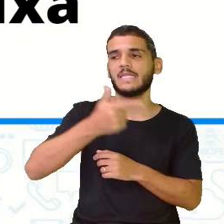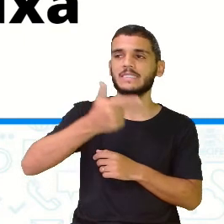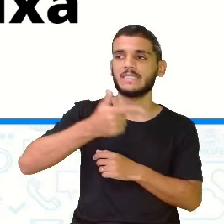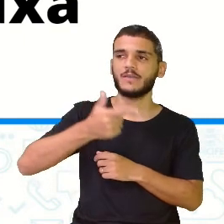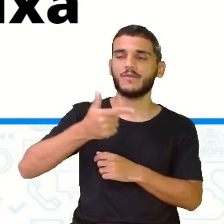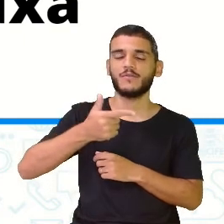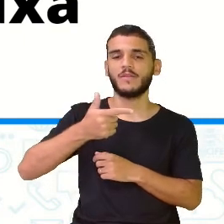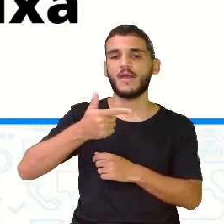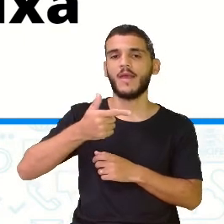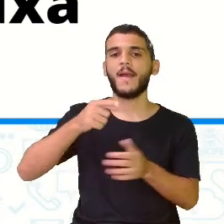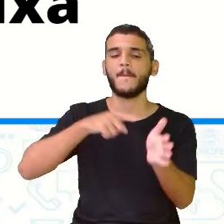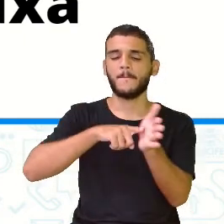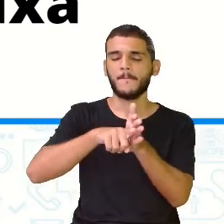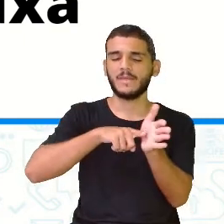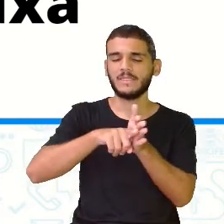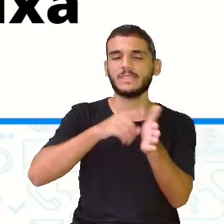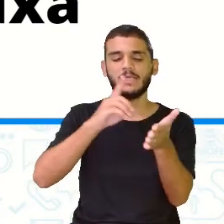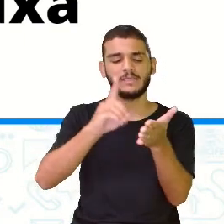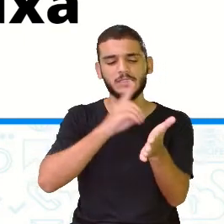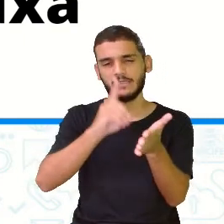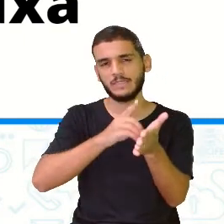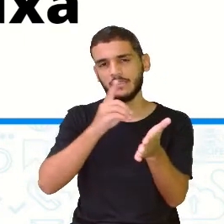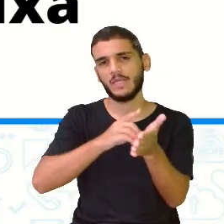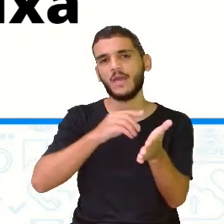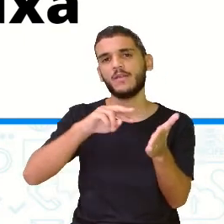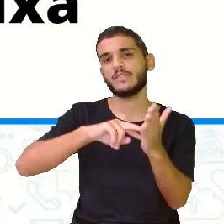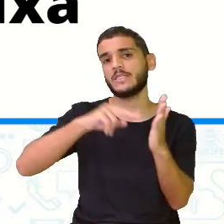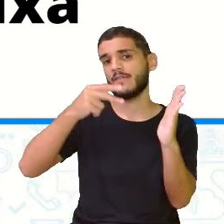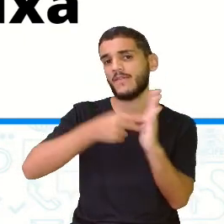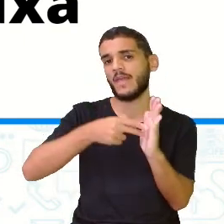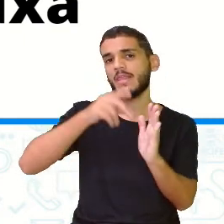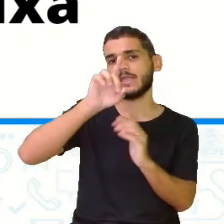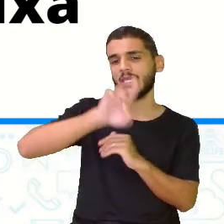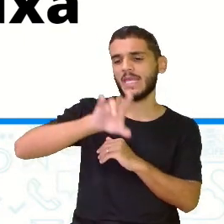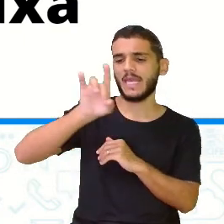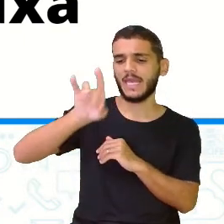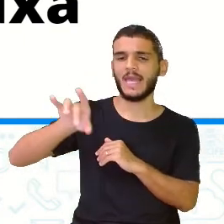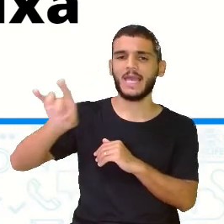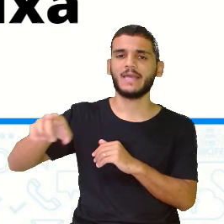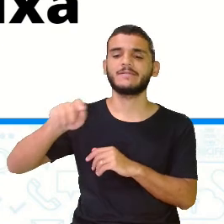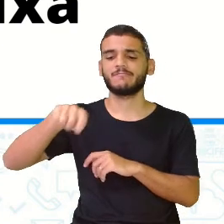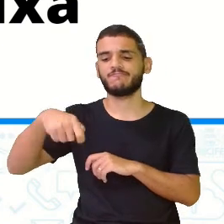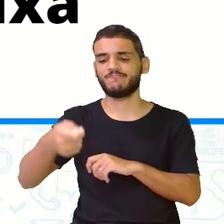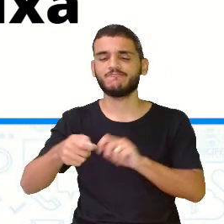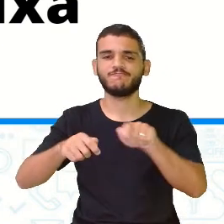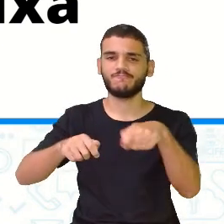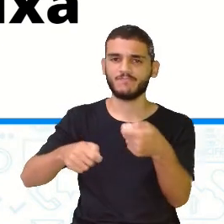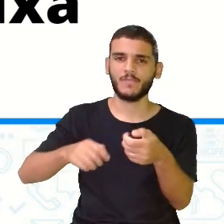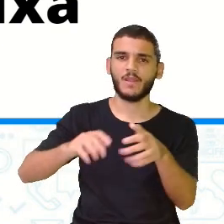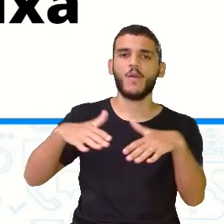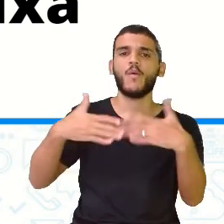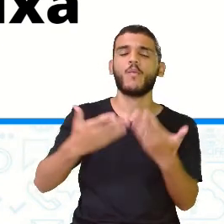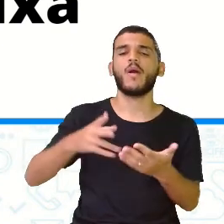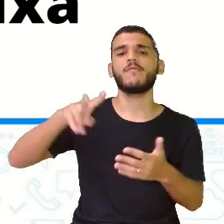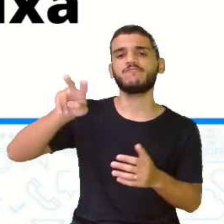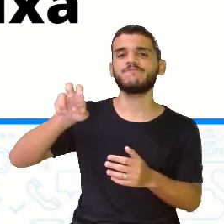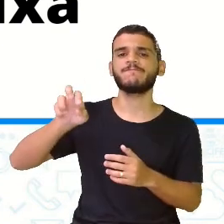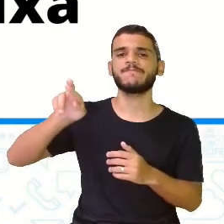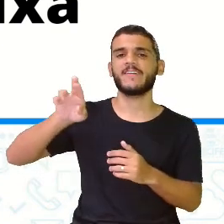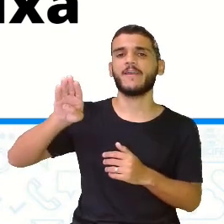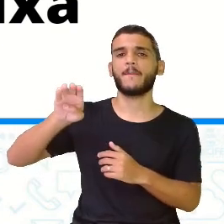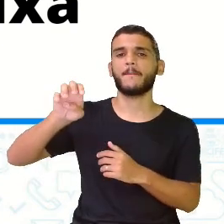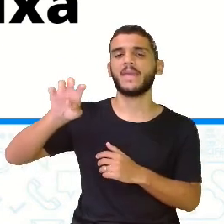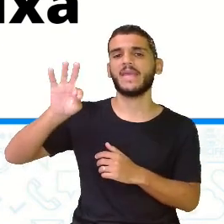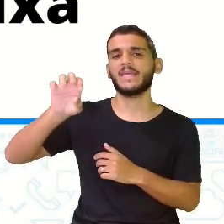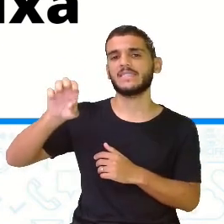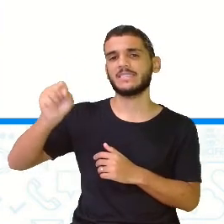é pesquisar no dicionário o significado delas. Você vai lá procurar aí quais são os verbetes relacionados a estas